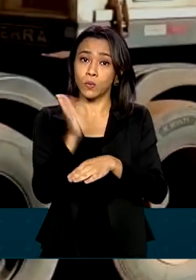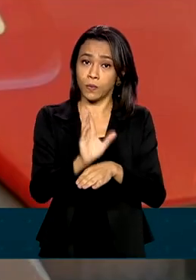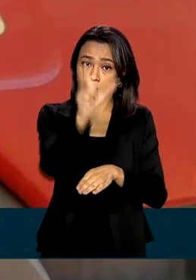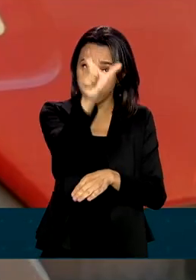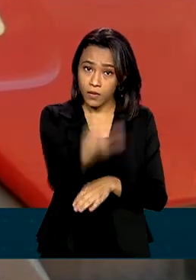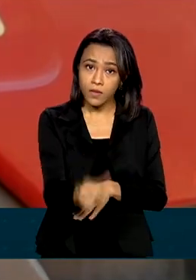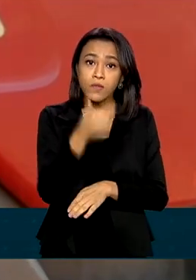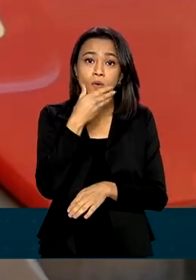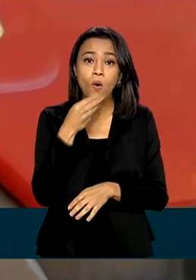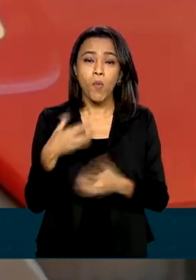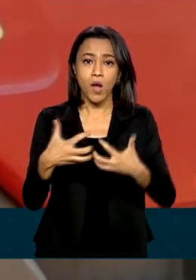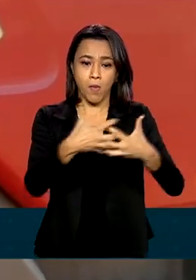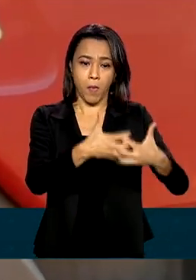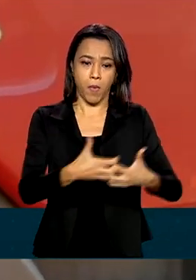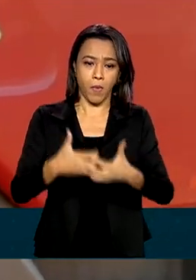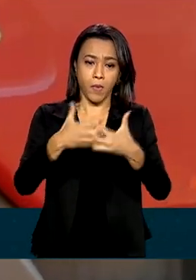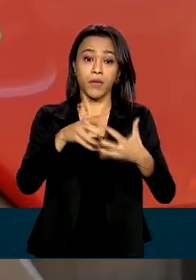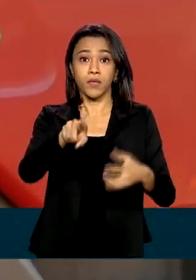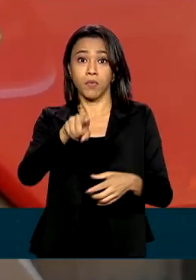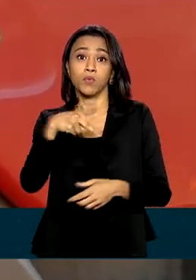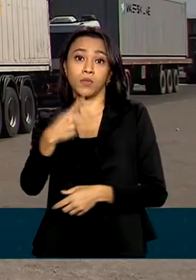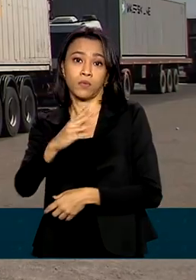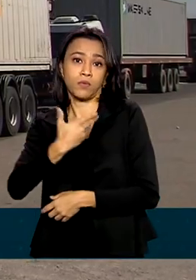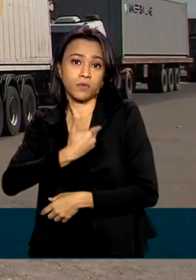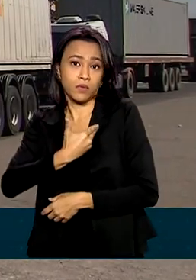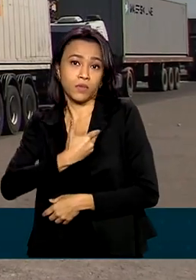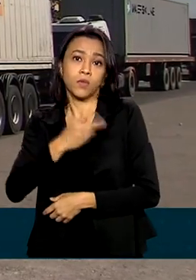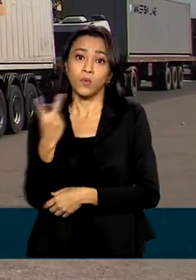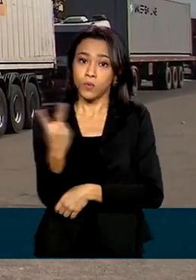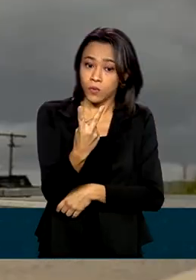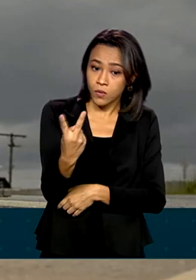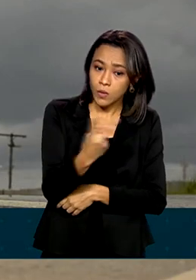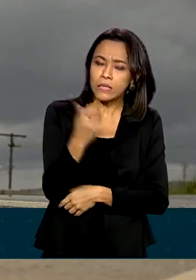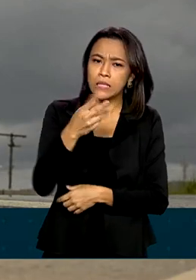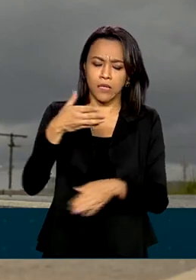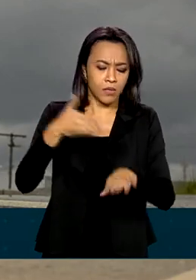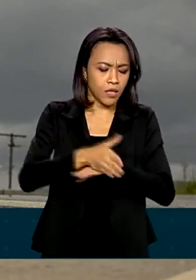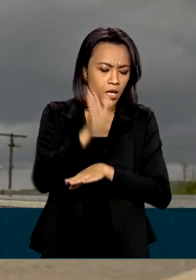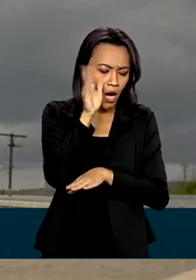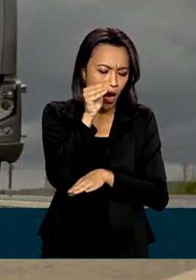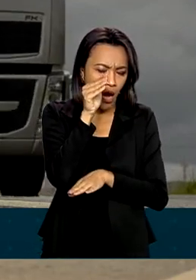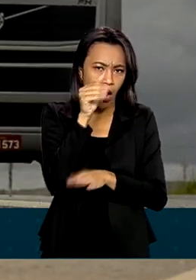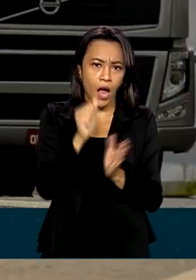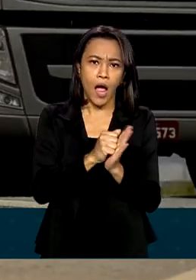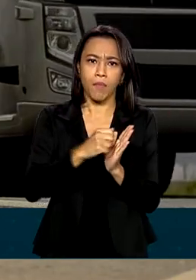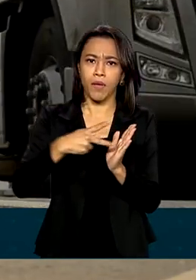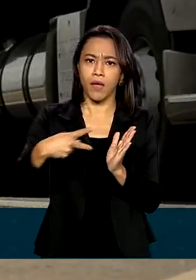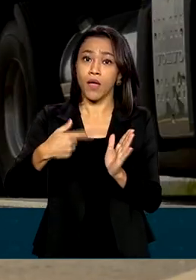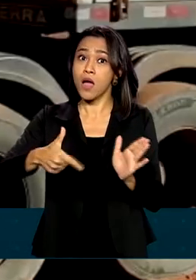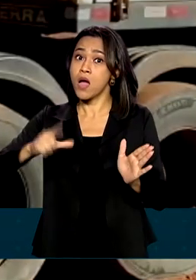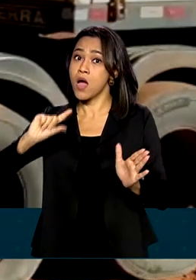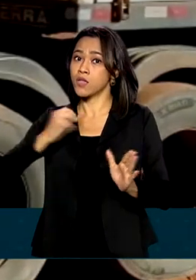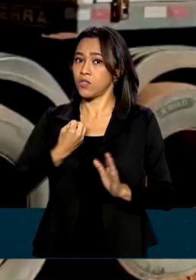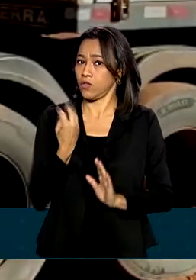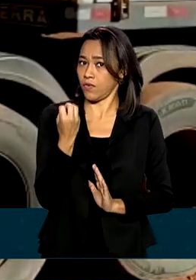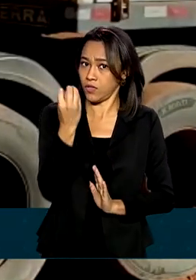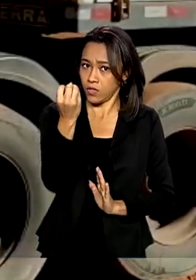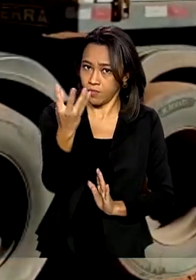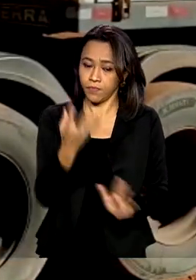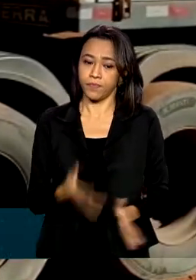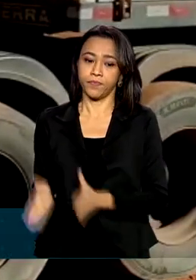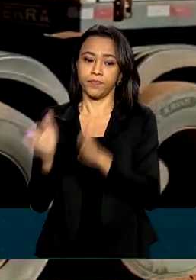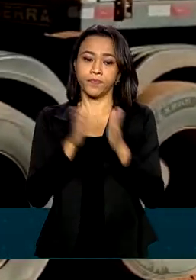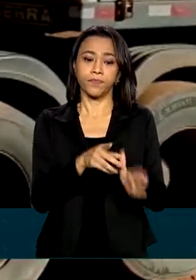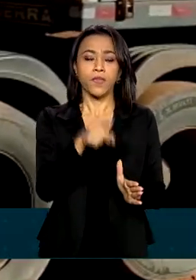Alexandre e também o seu Adão. Ele sempre consulta o aplicativo antes da viagem. Eu vejo as